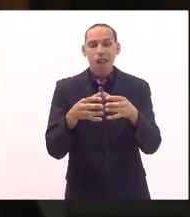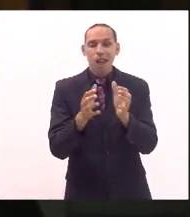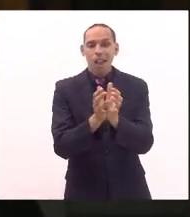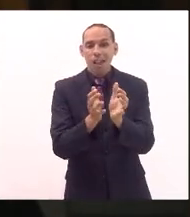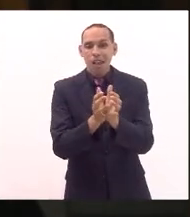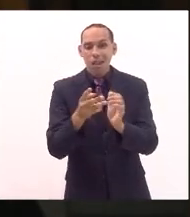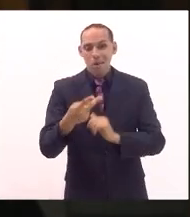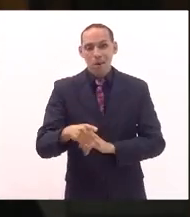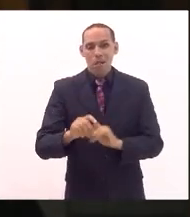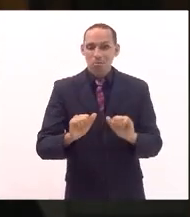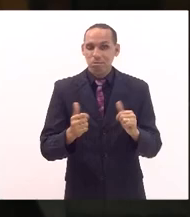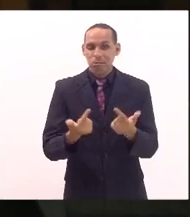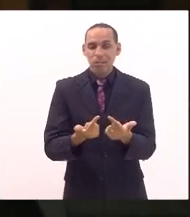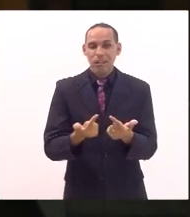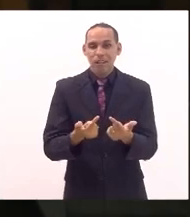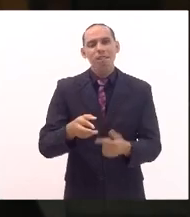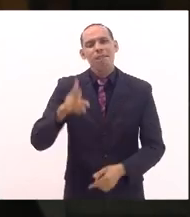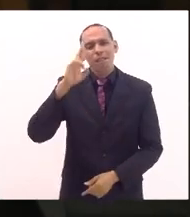responsável